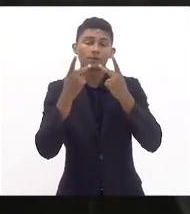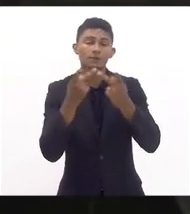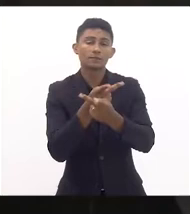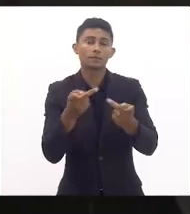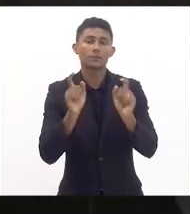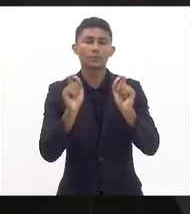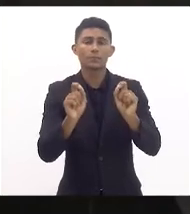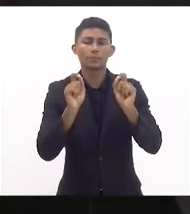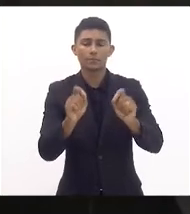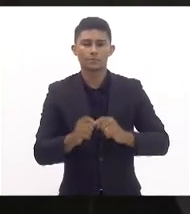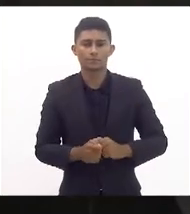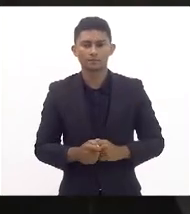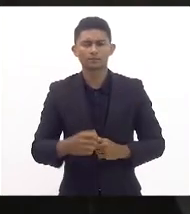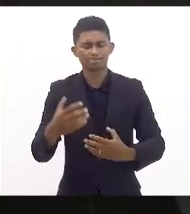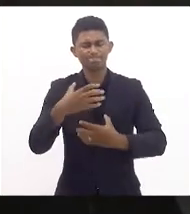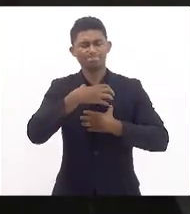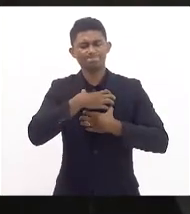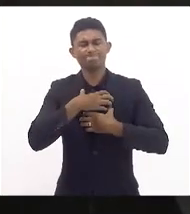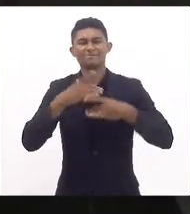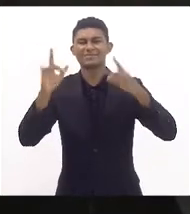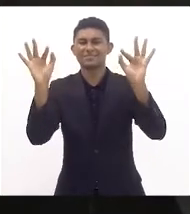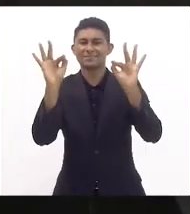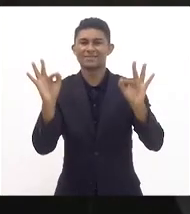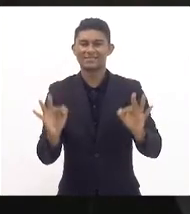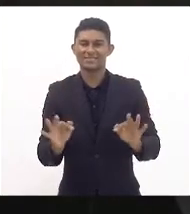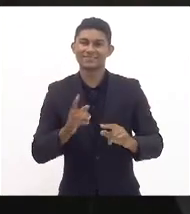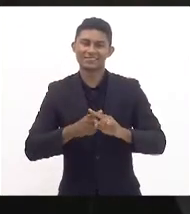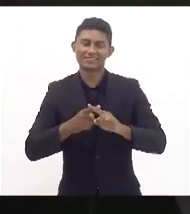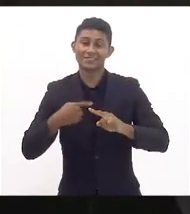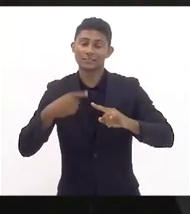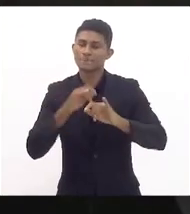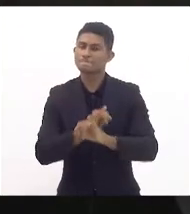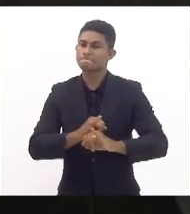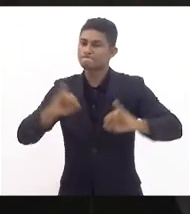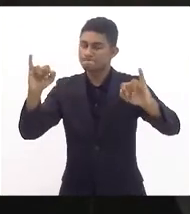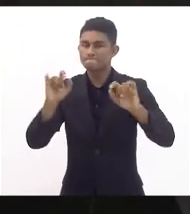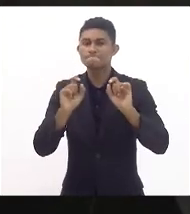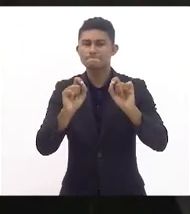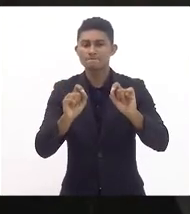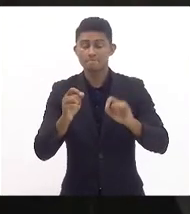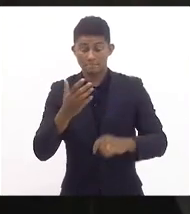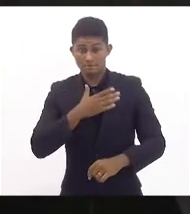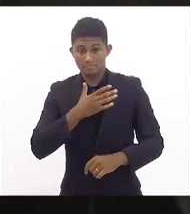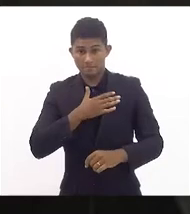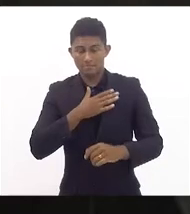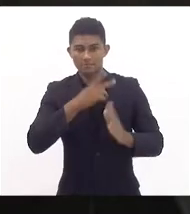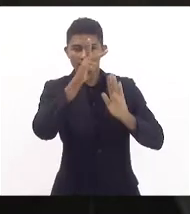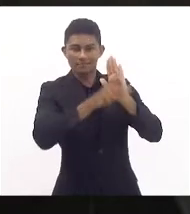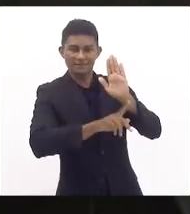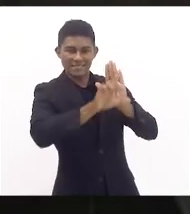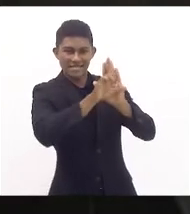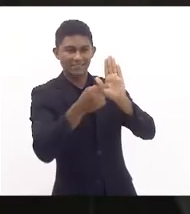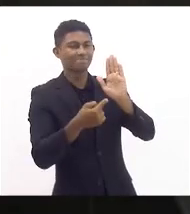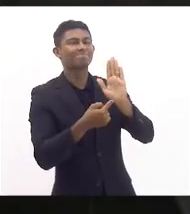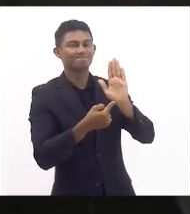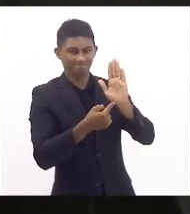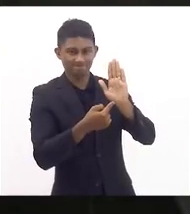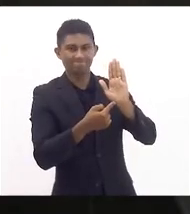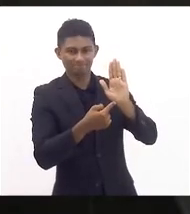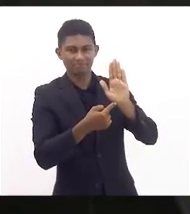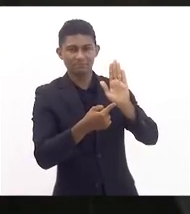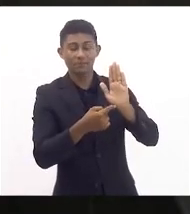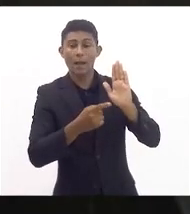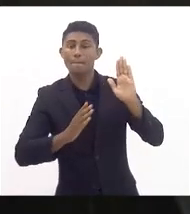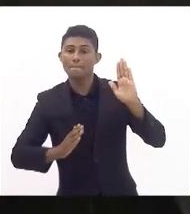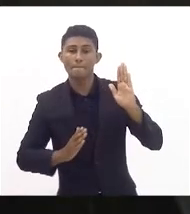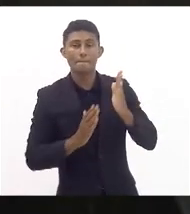que estou muito feliz por aqui anunciar a sanção do meu projeto de lei e aprovado por